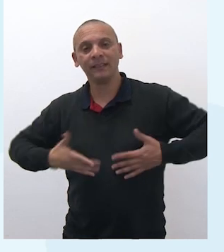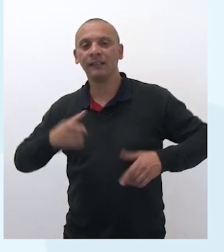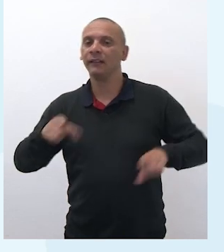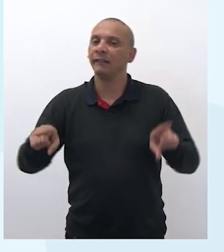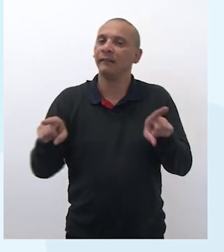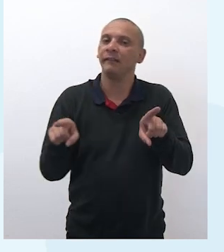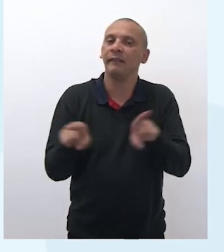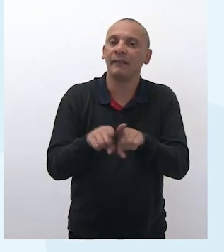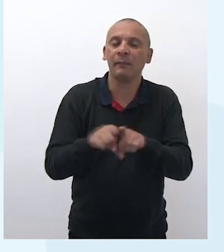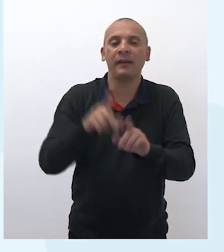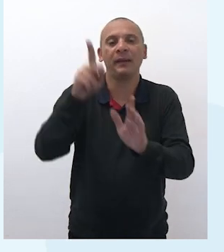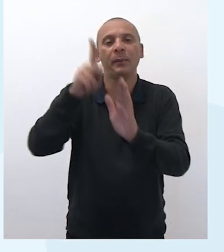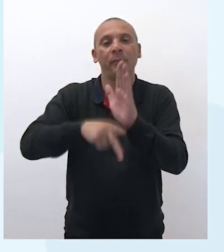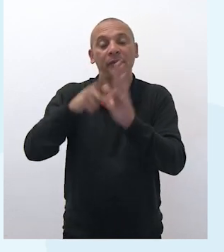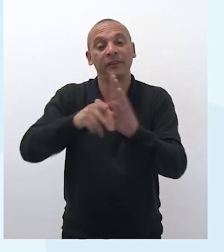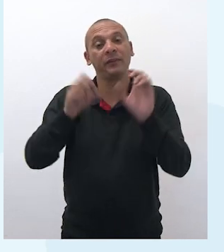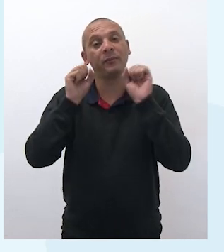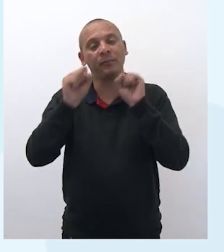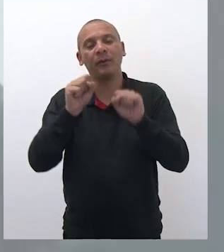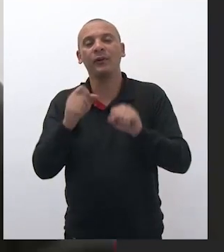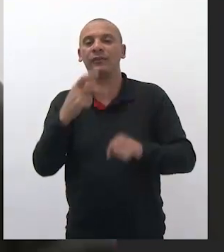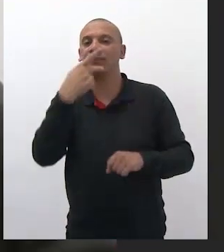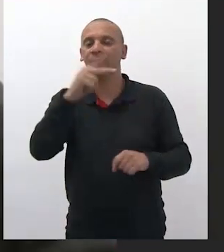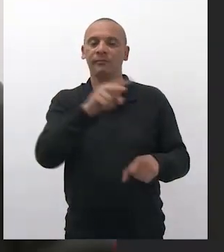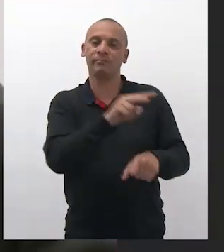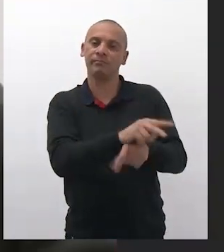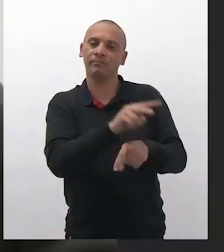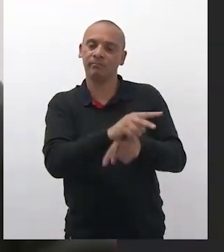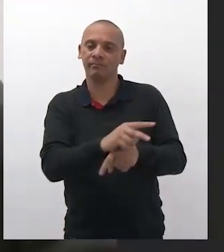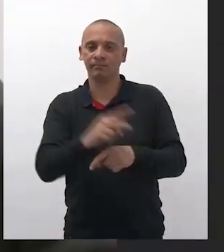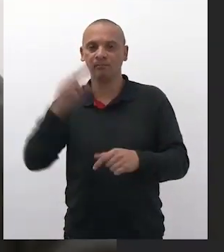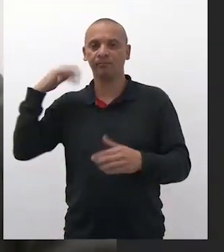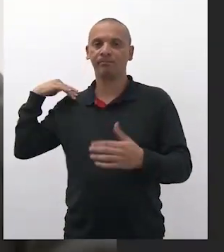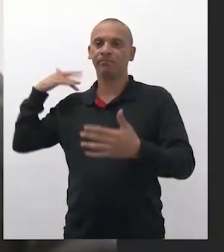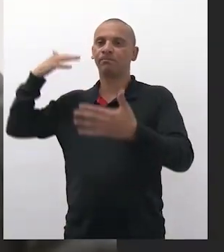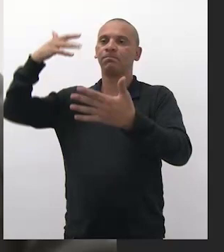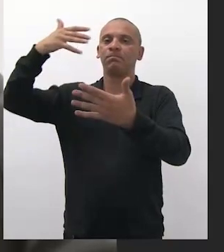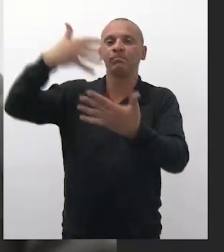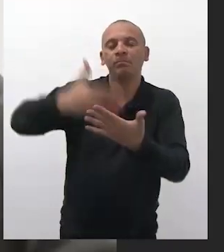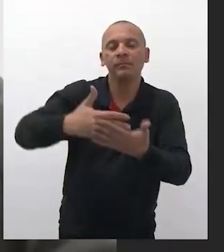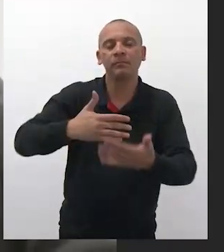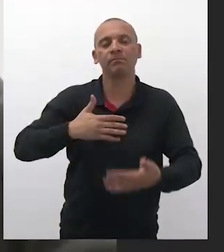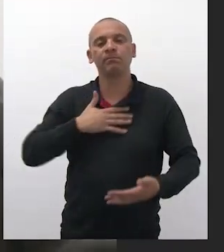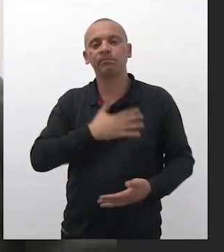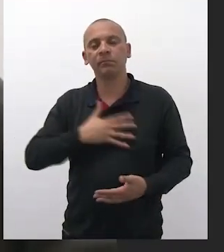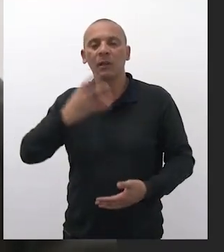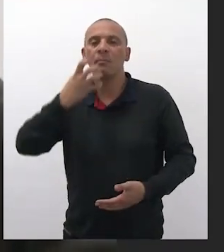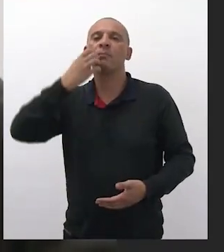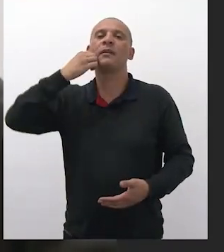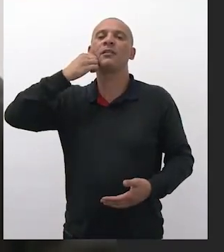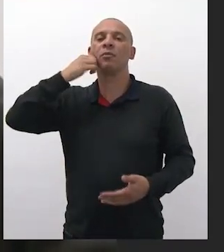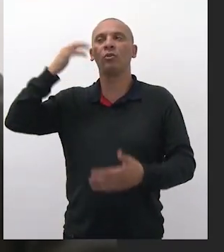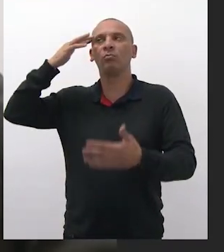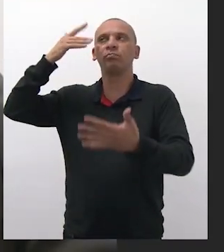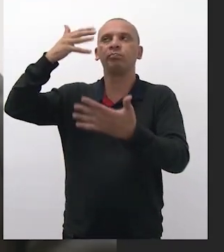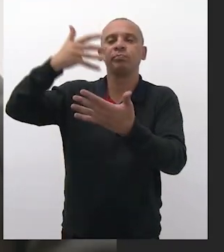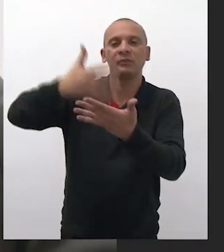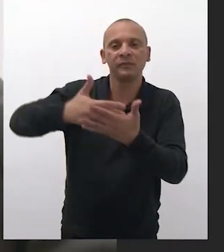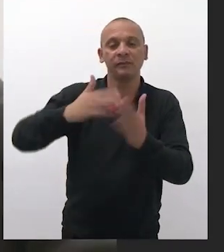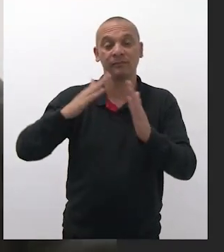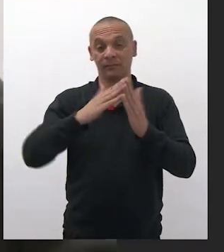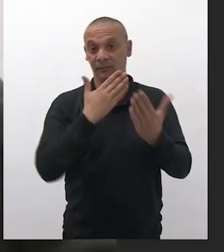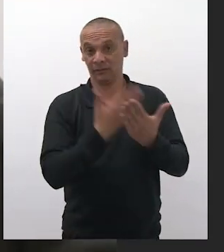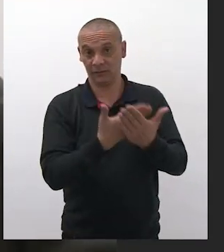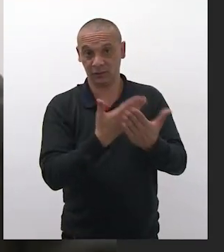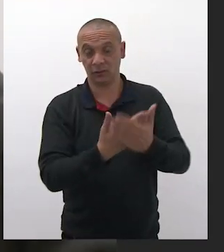seus próprios projetos, né, de preservação da história e do patrimônio histórico da sua